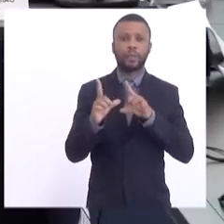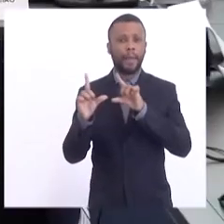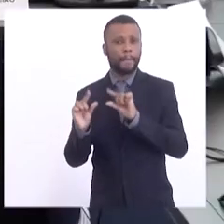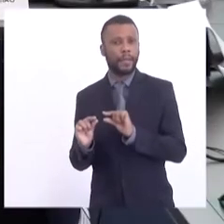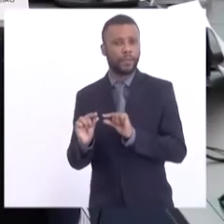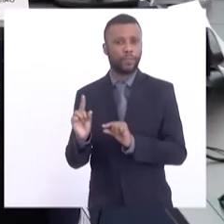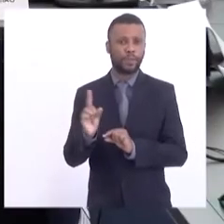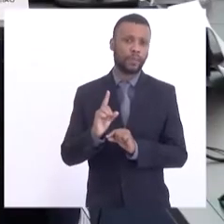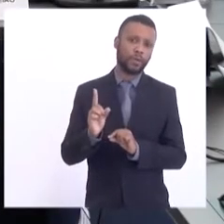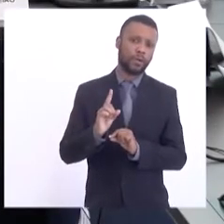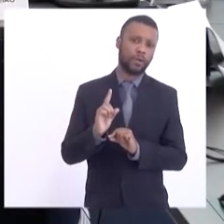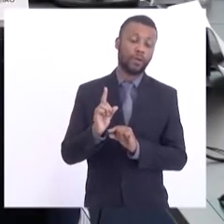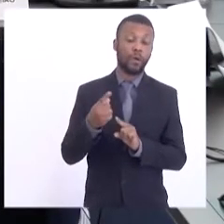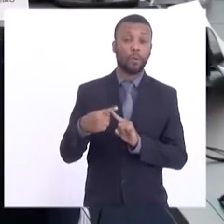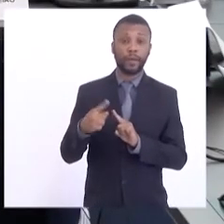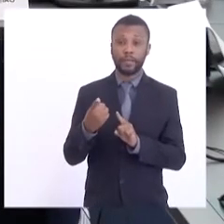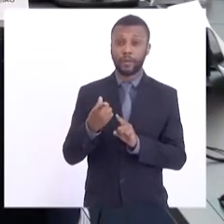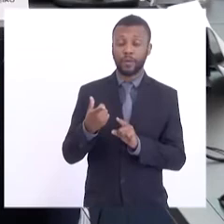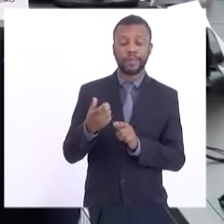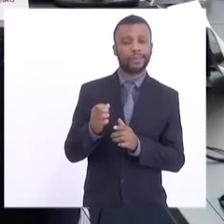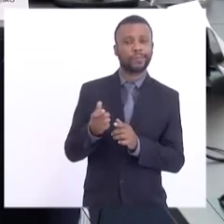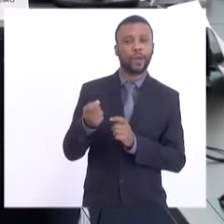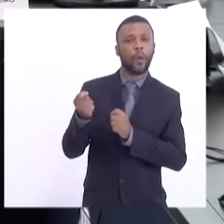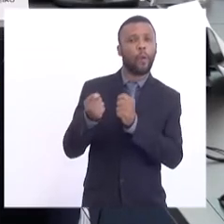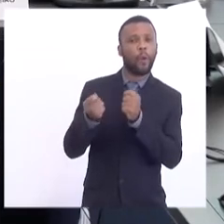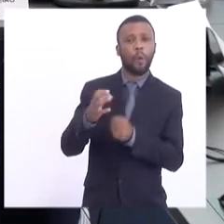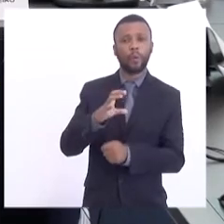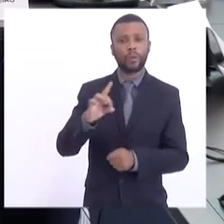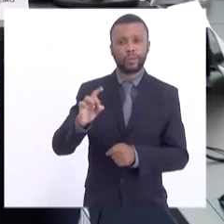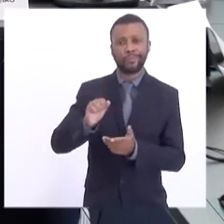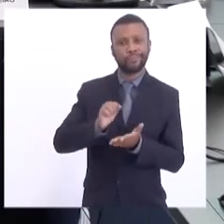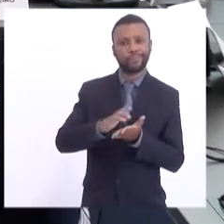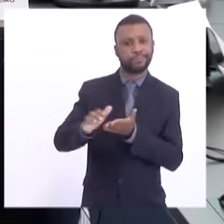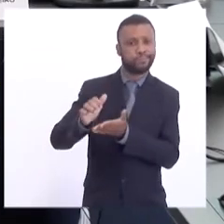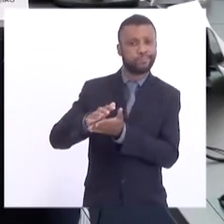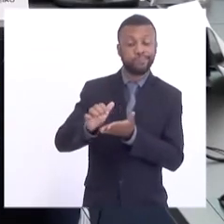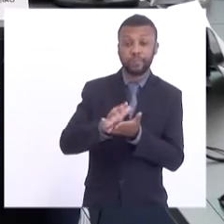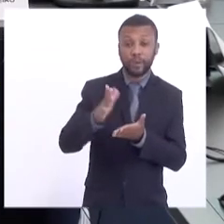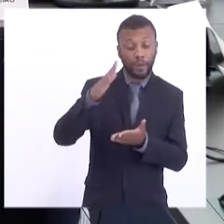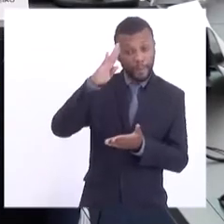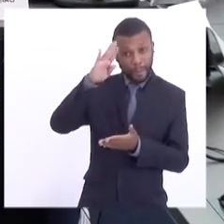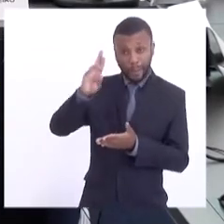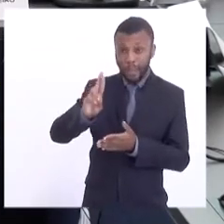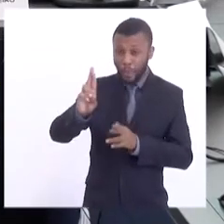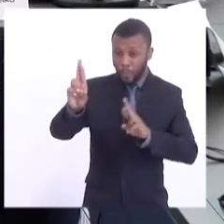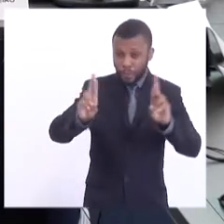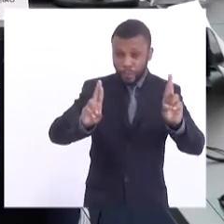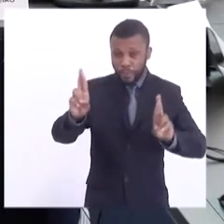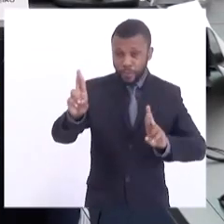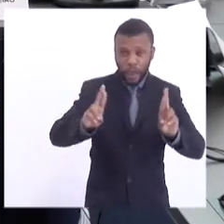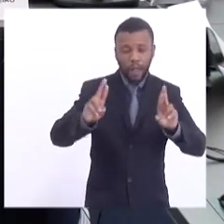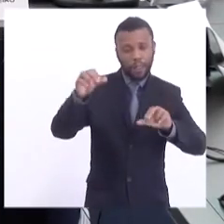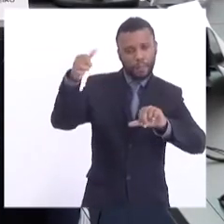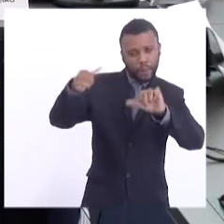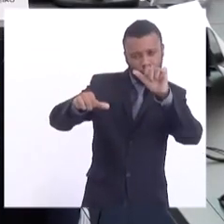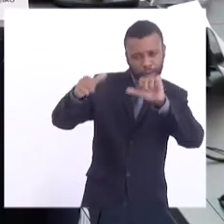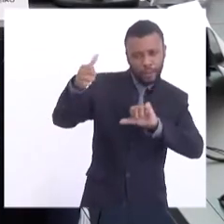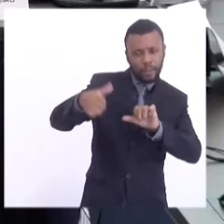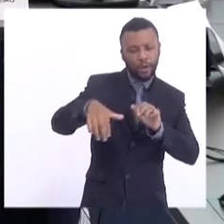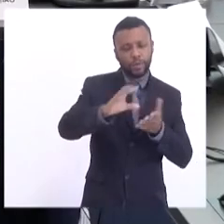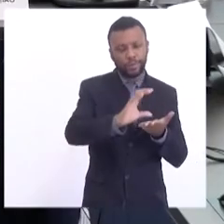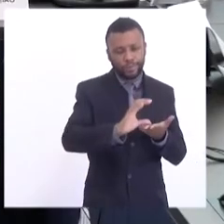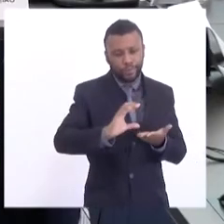despesa só no final maior responsa visto tudo pelas medições